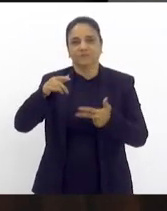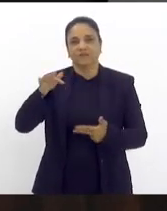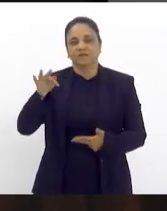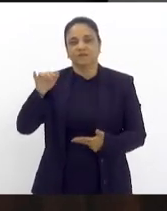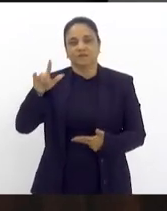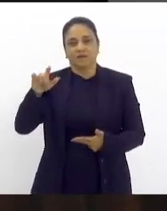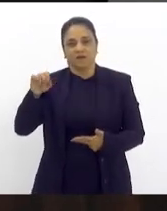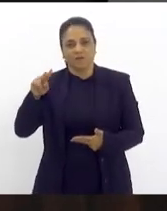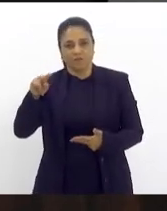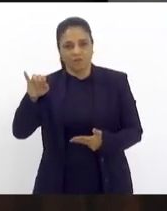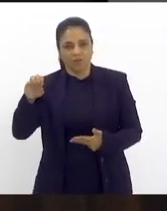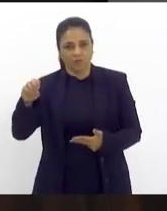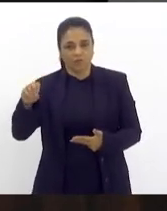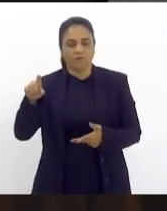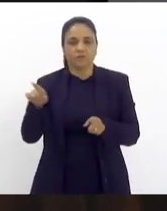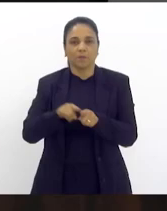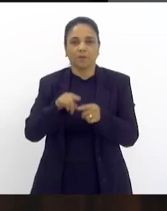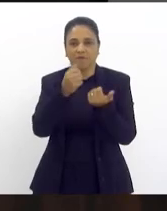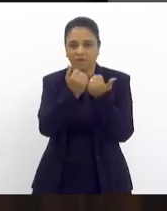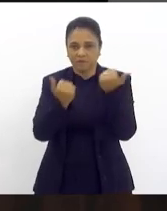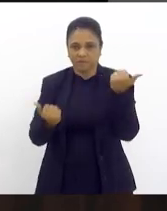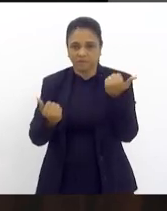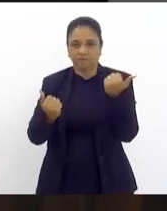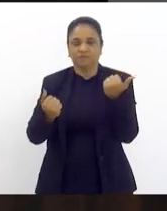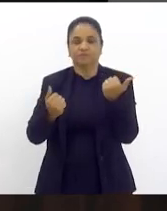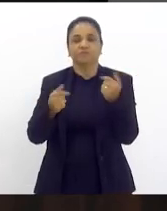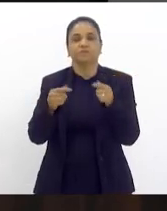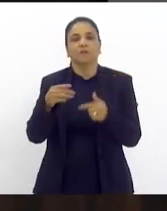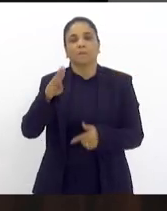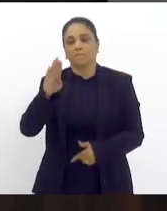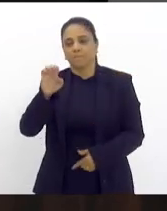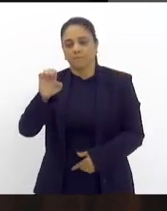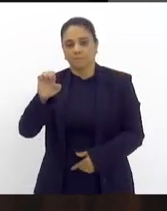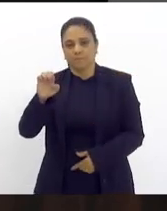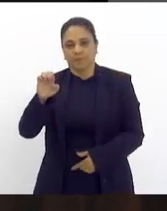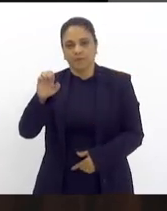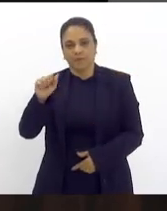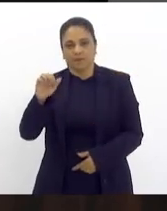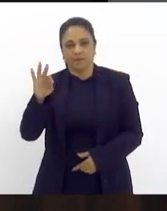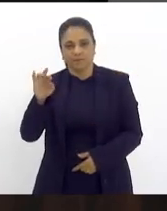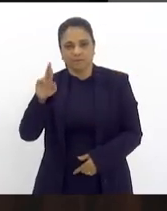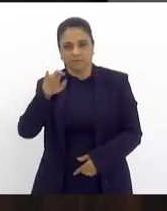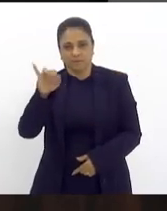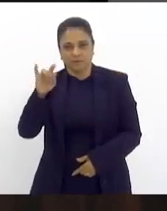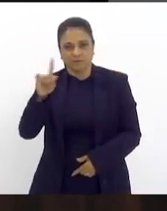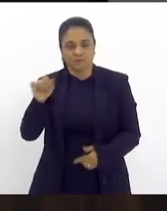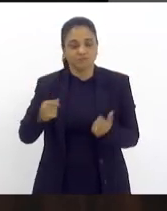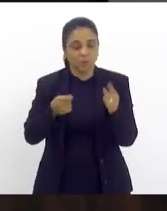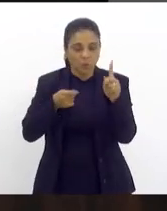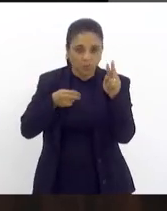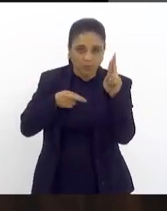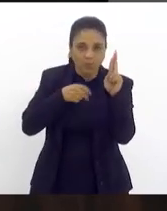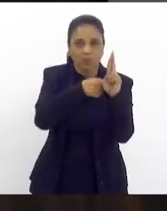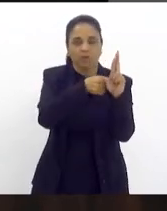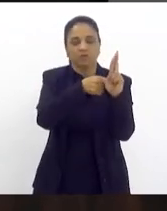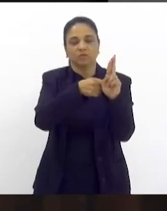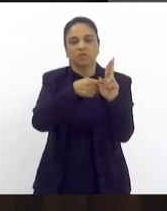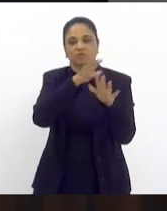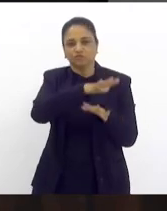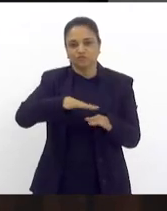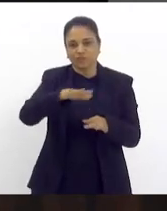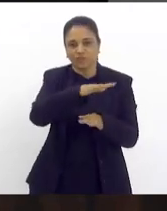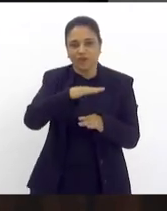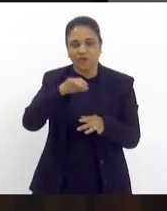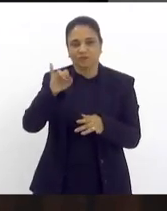representando o vice-prefeito Valtinho, assessora Beatriz Nascimento, procurador-geral do município de Itaguaí, Tiago Morani,